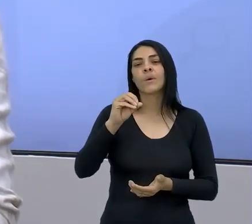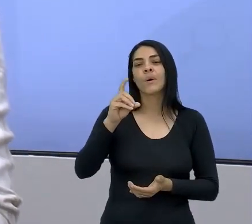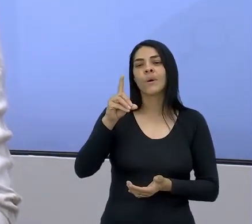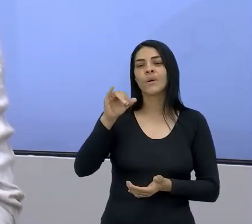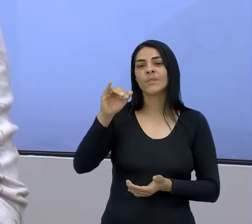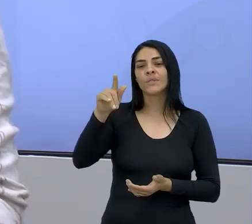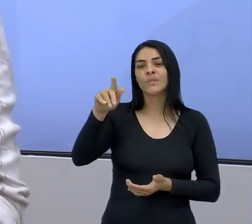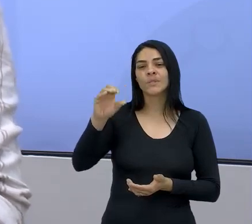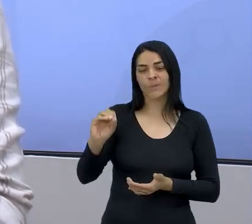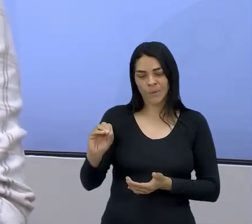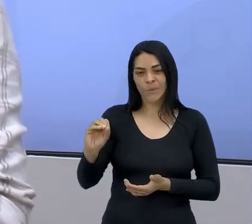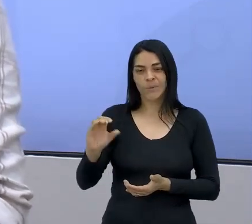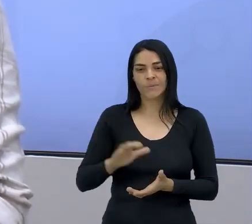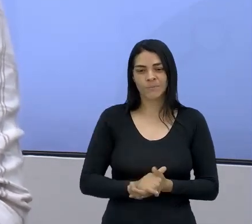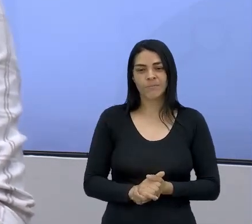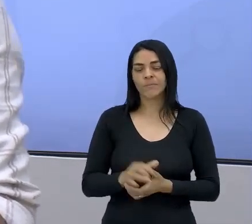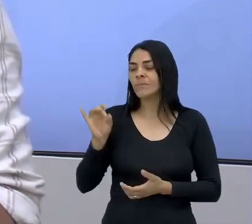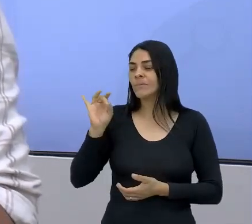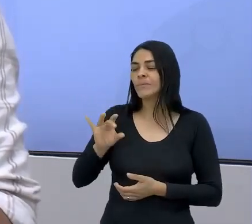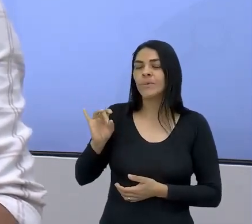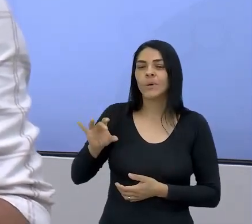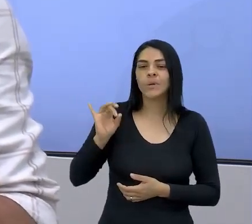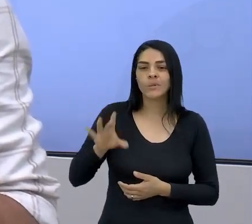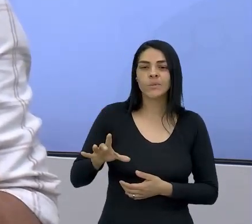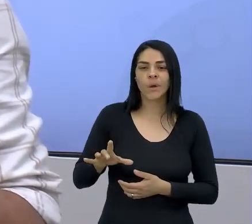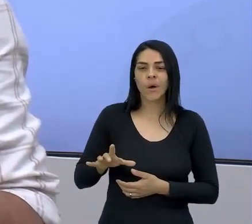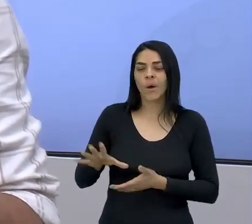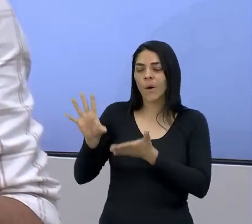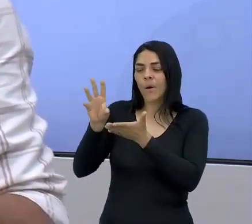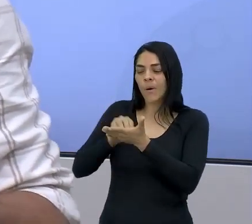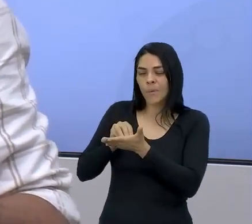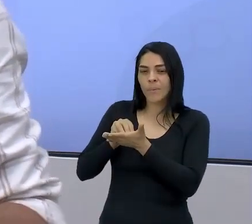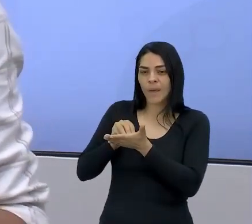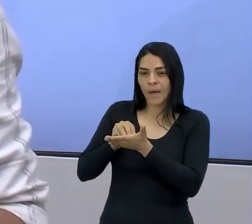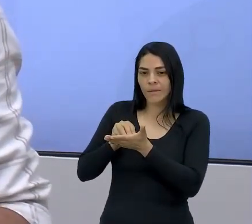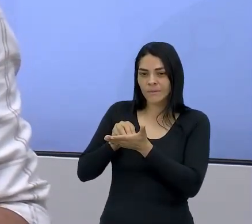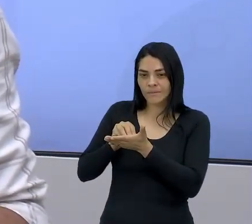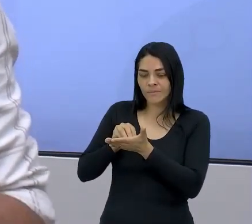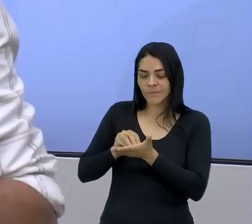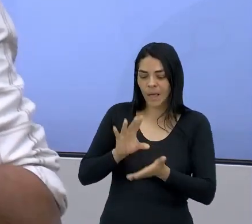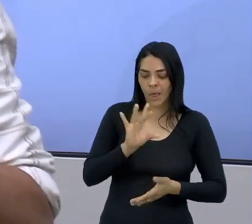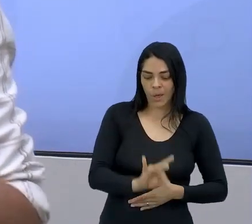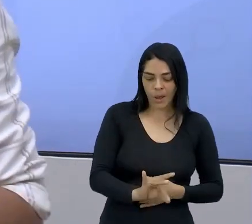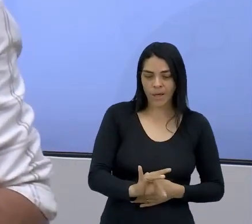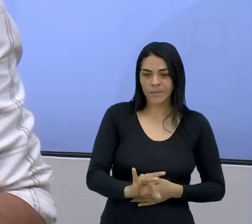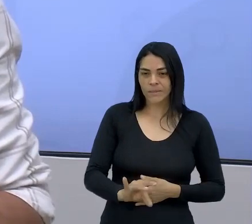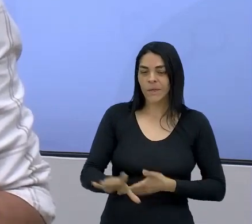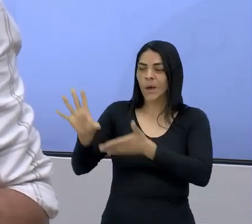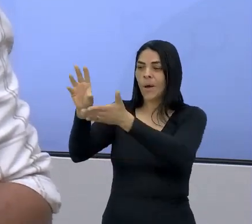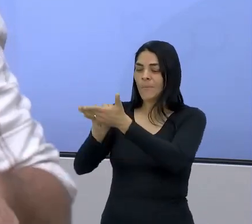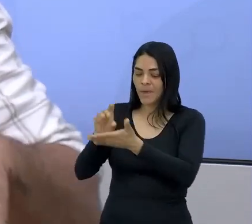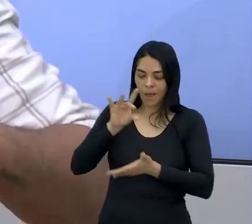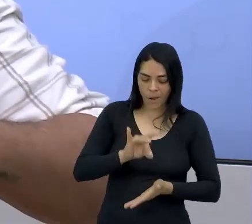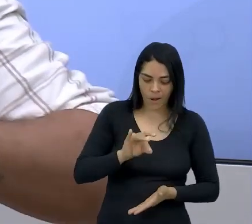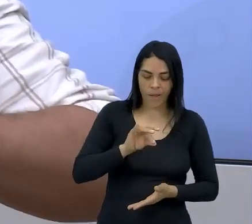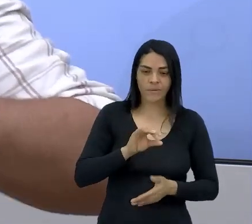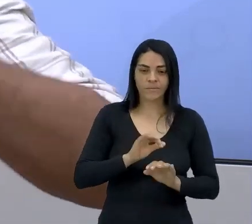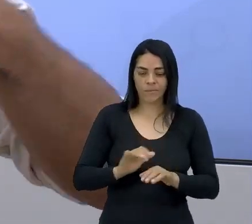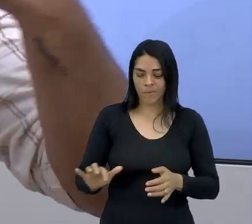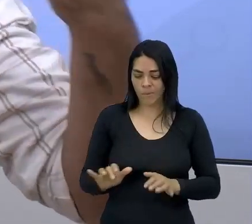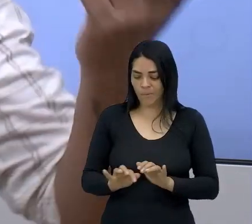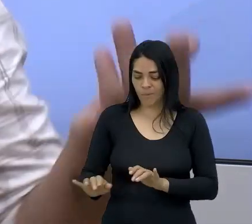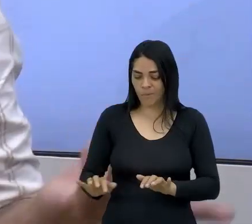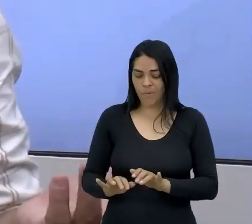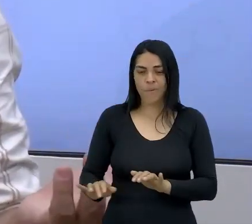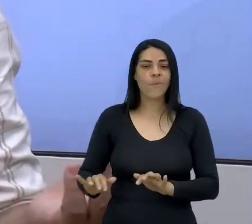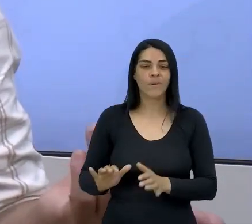aula anterior, eu só precisaria copiar e colar isso lá na plataforma aonde eu estou digitando o comando,